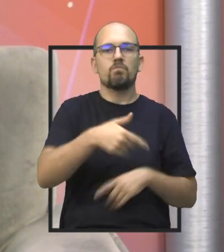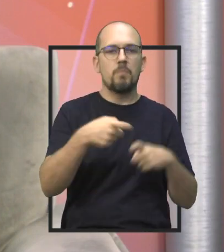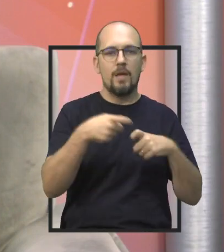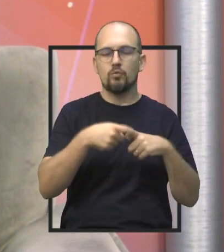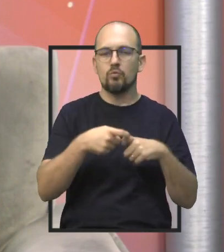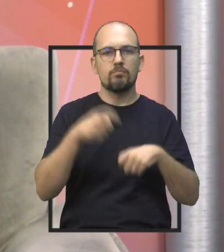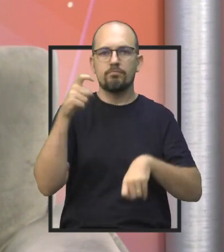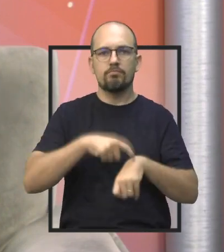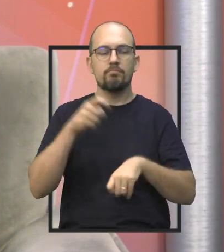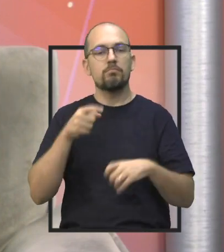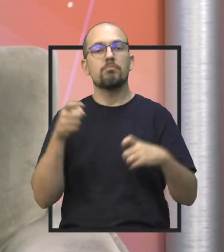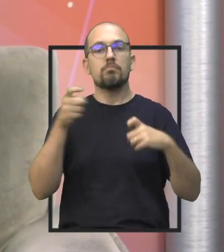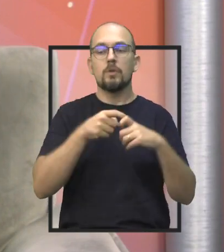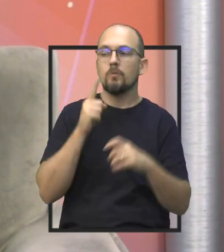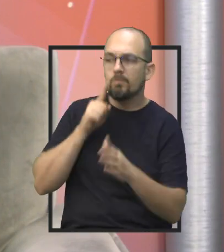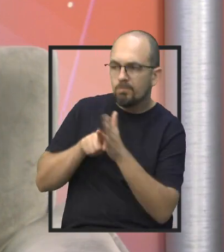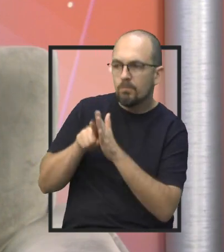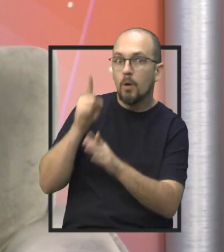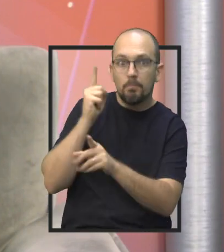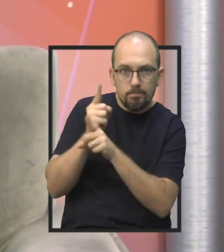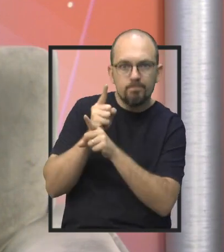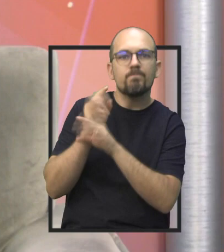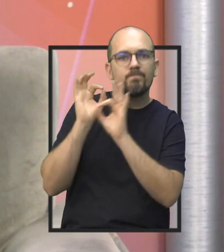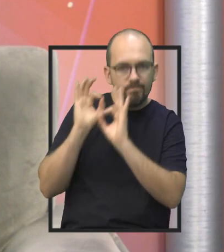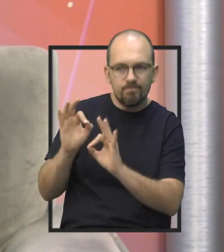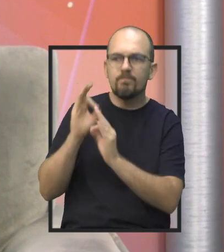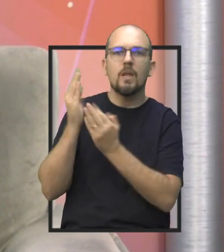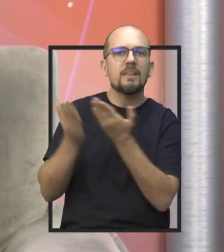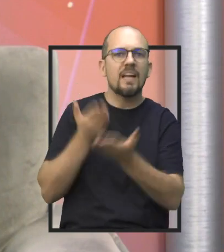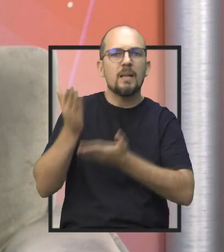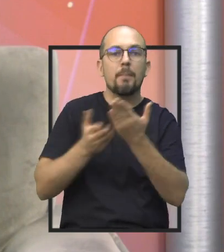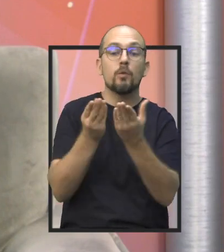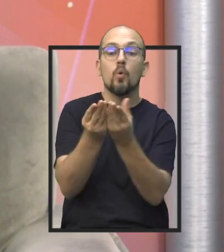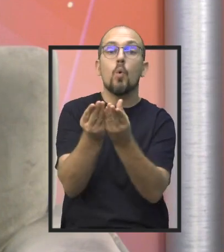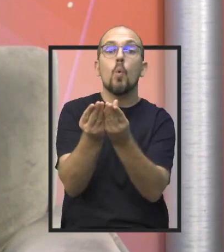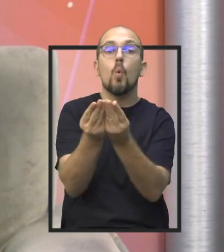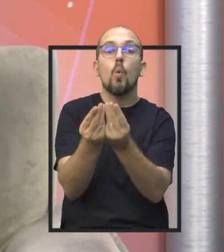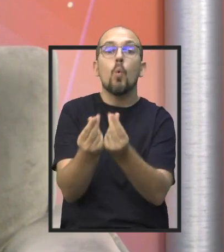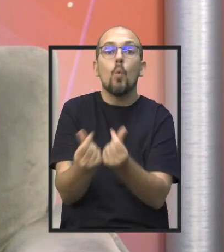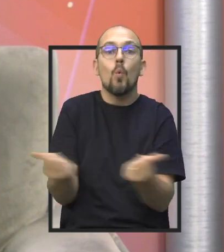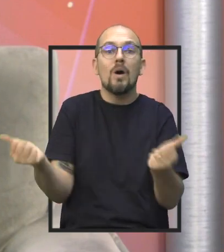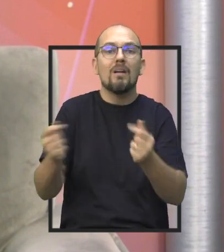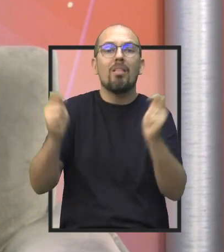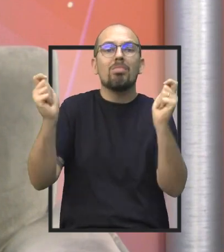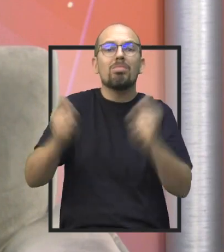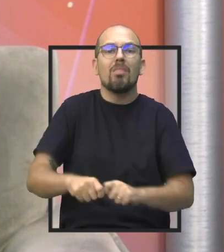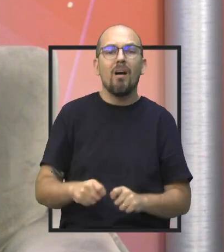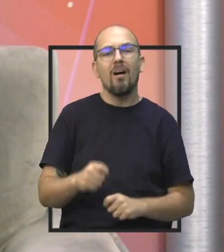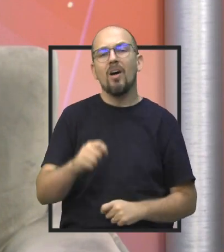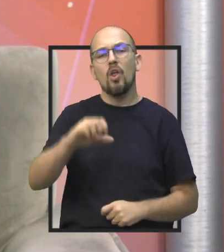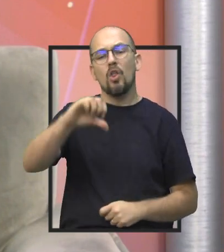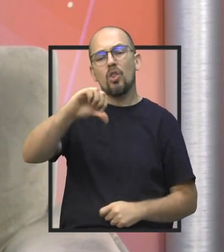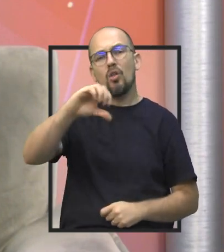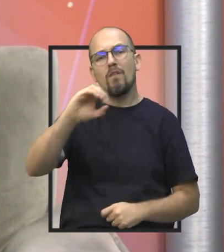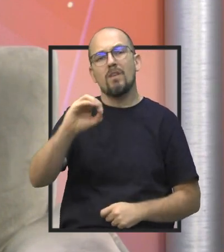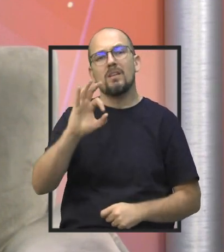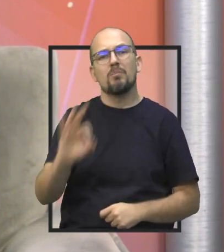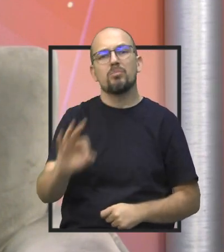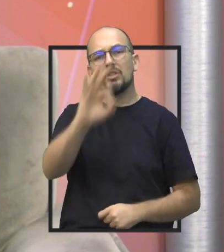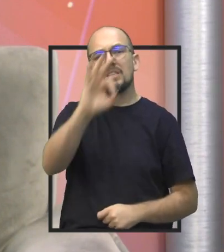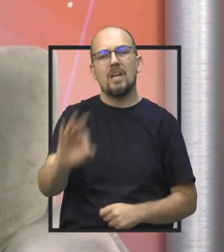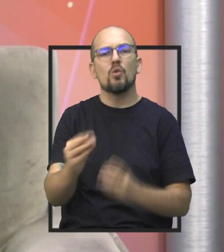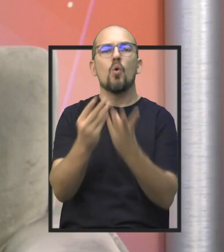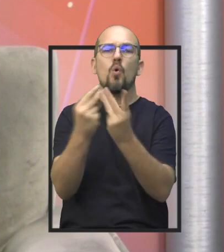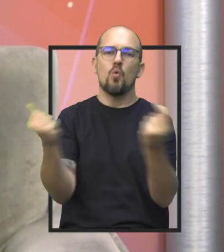um tratamento, você atinge uma taxa de cura, de resolver o seu problema em mais de 90%, ou